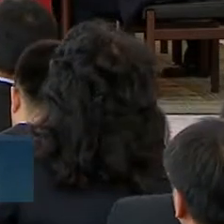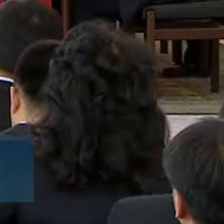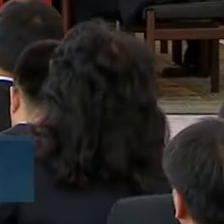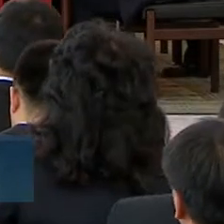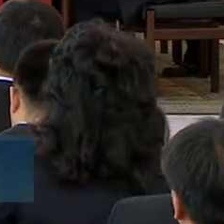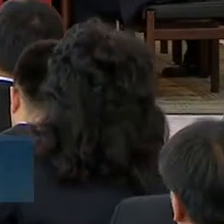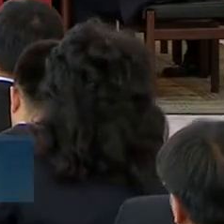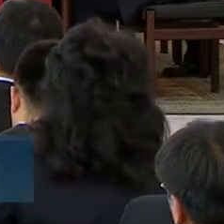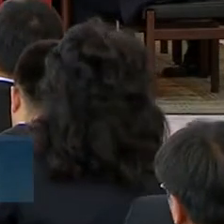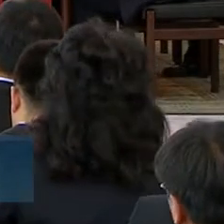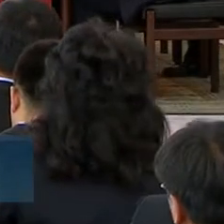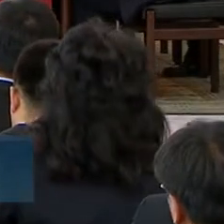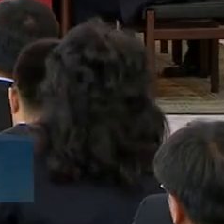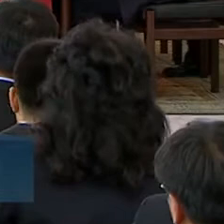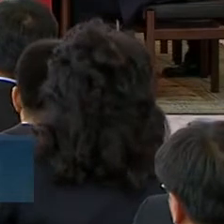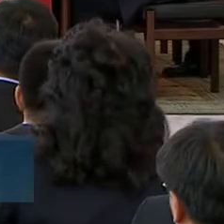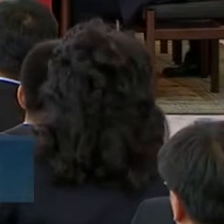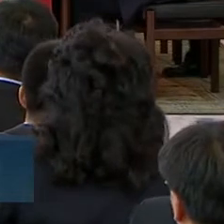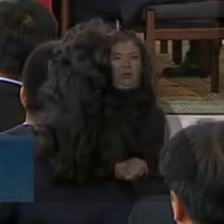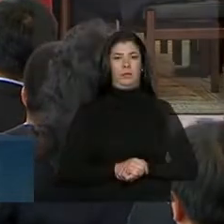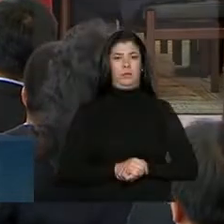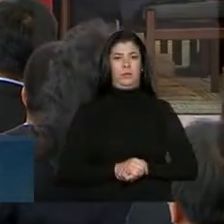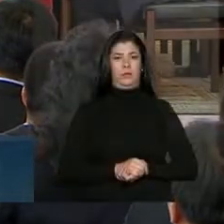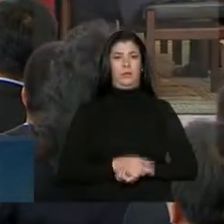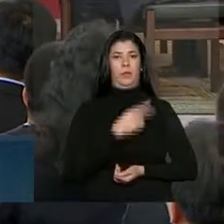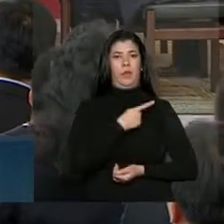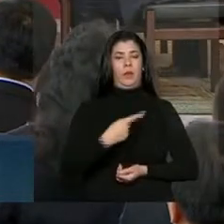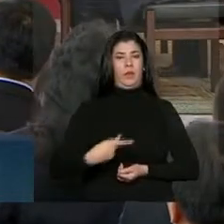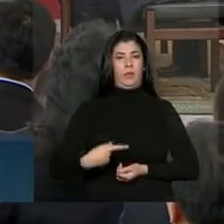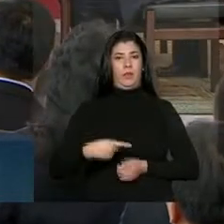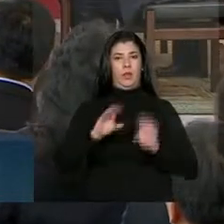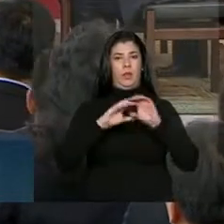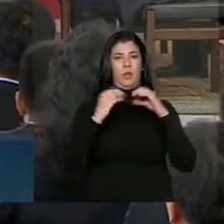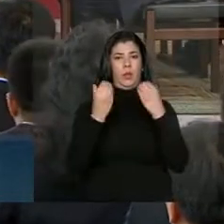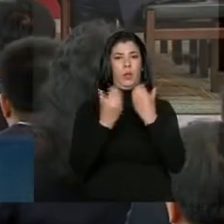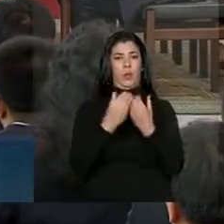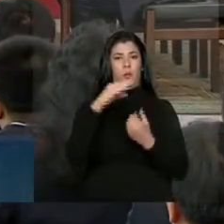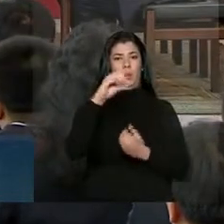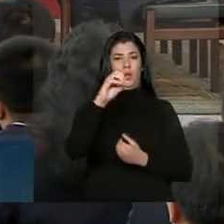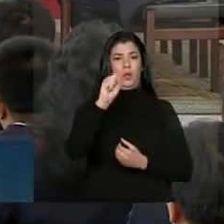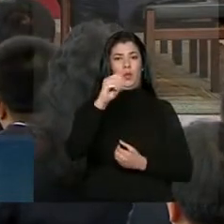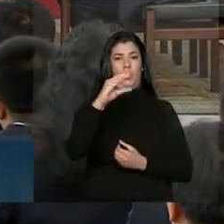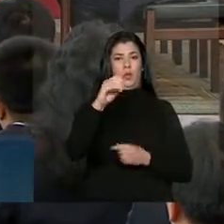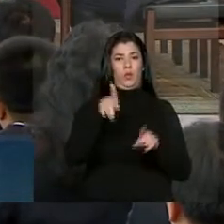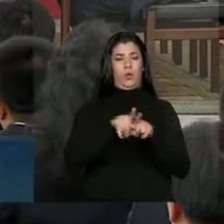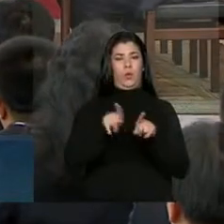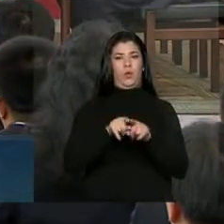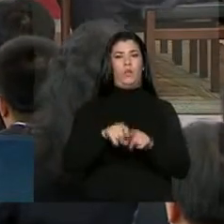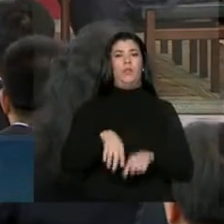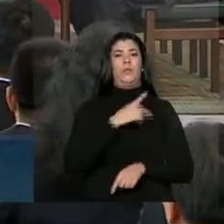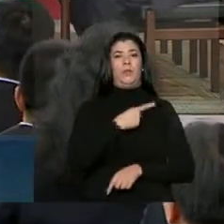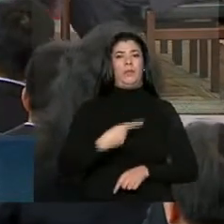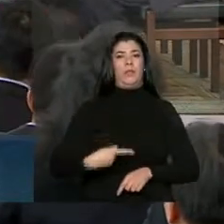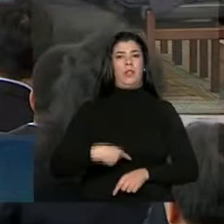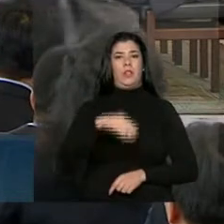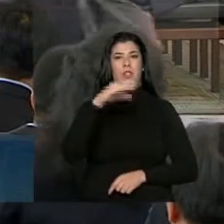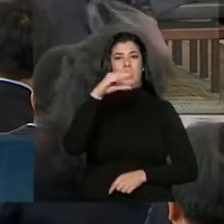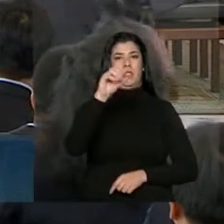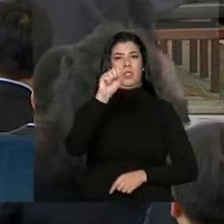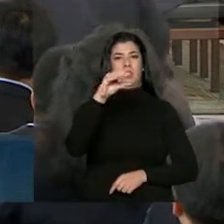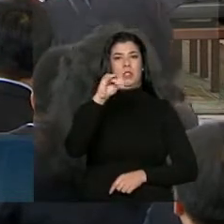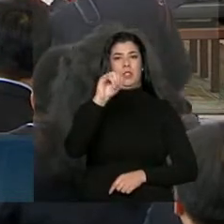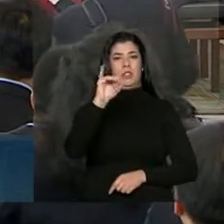Presidente do Conselho de Administração da Cosco, Ma Ziyue. Presidente da Sexin, Yu